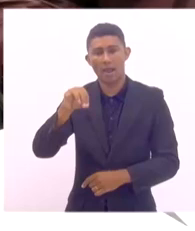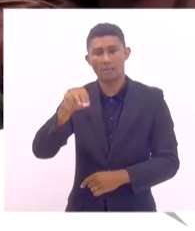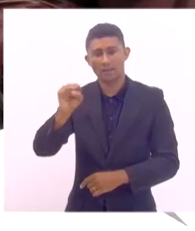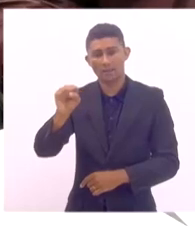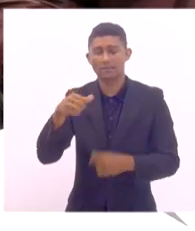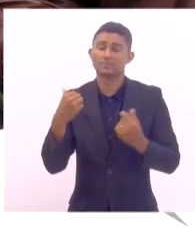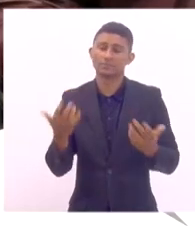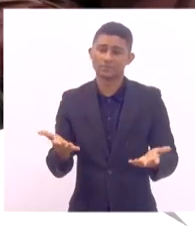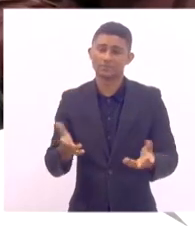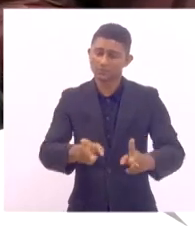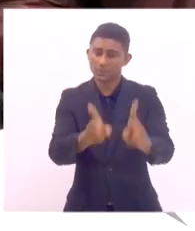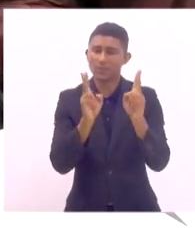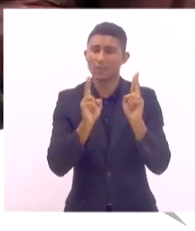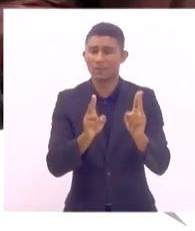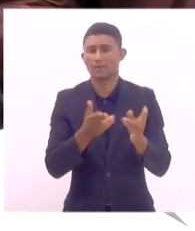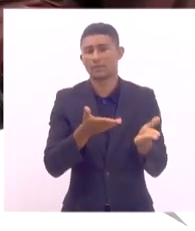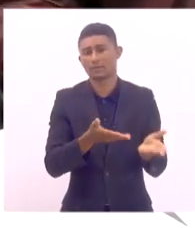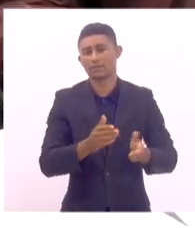mesmo sentido.